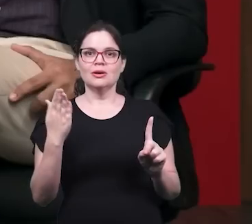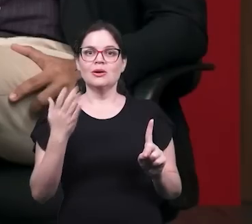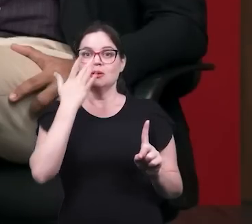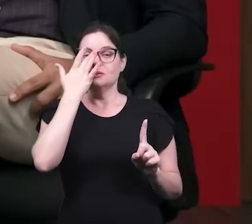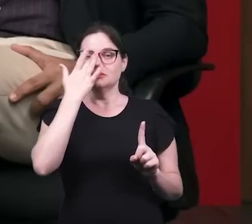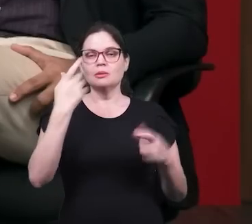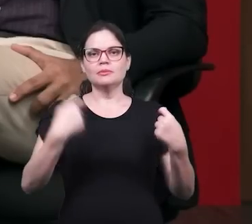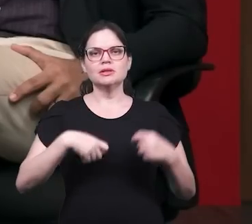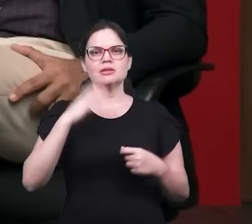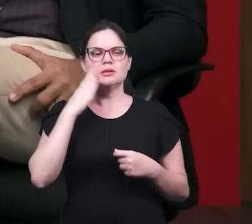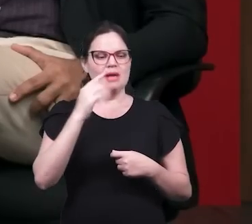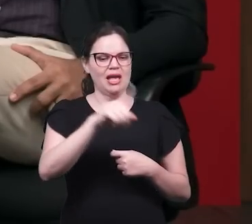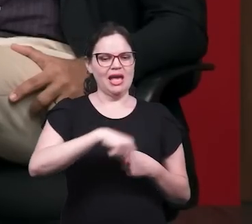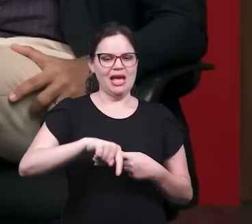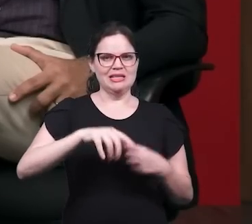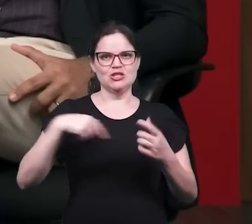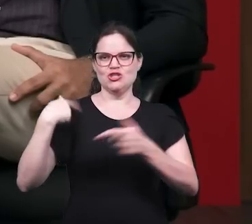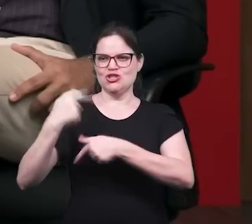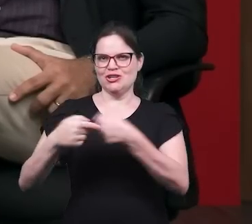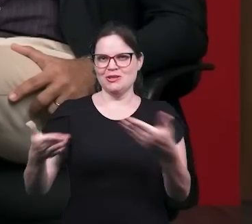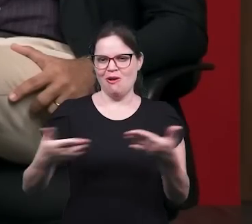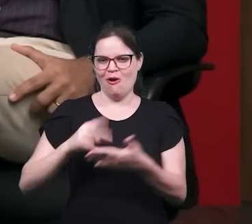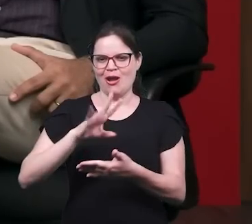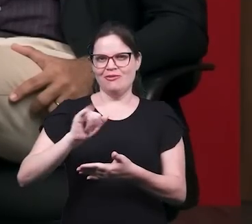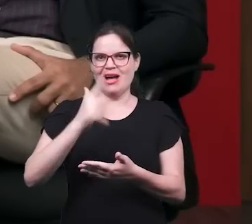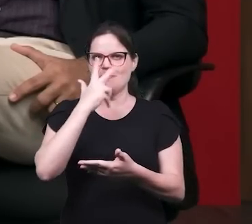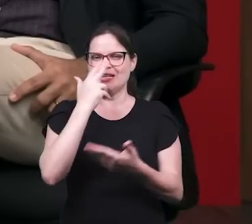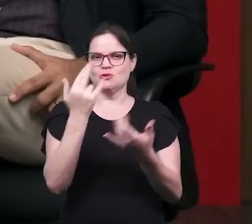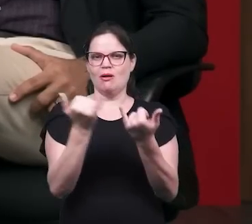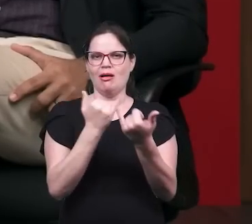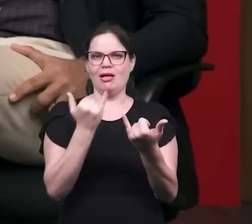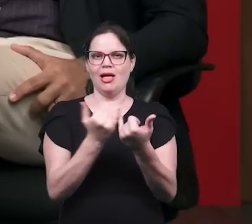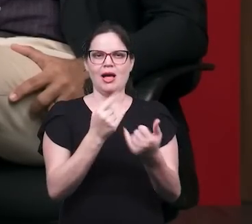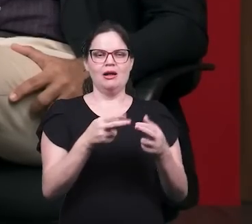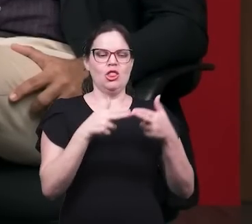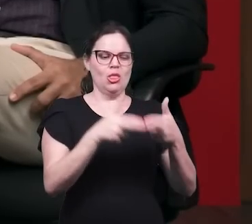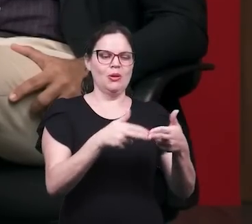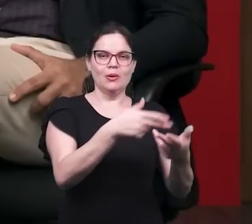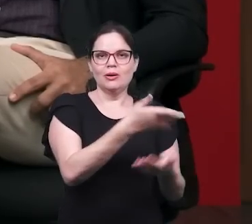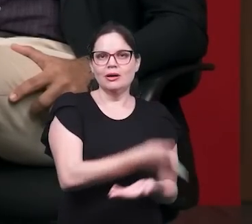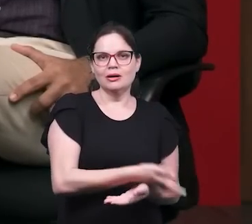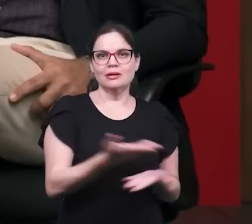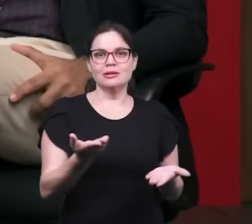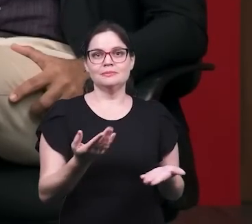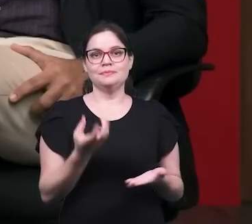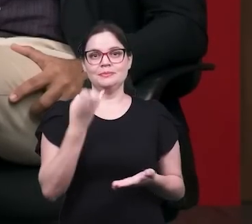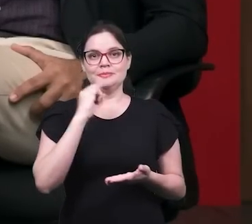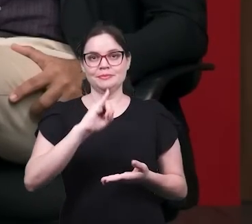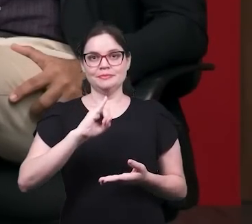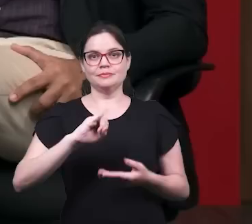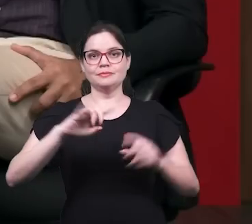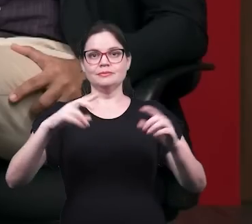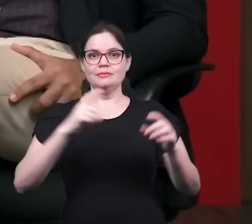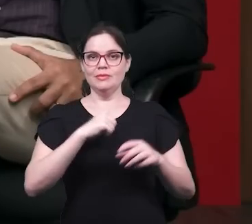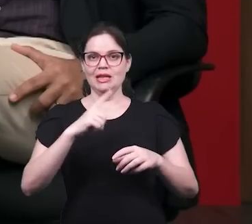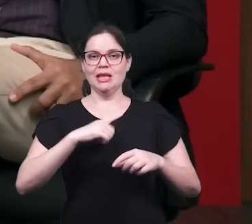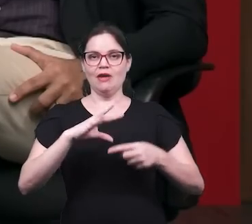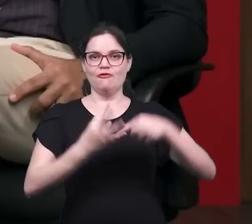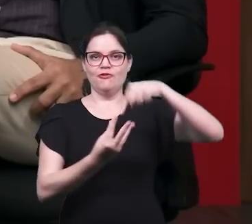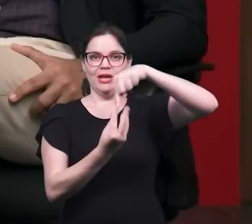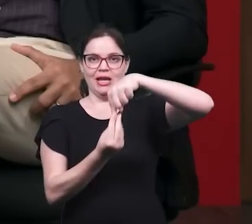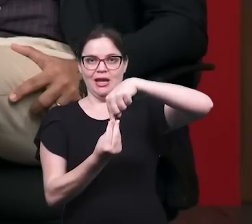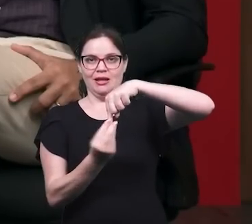os dias de Noé. Isso. Né? Então, e que a figueira brotando seria um